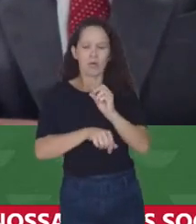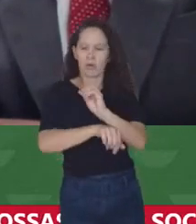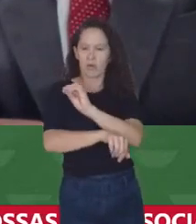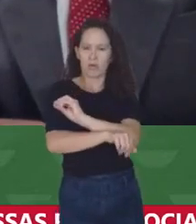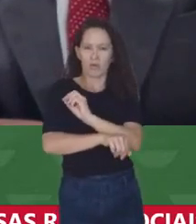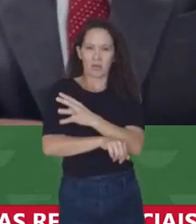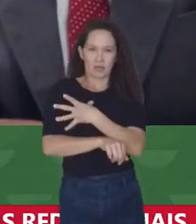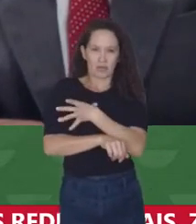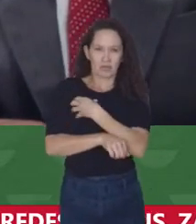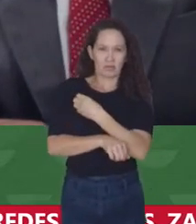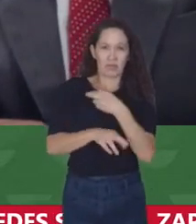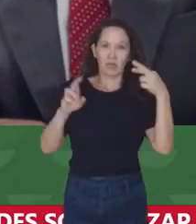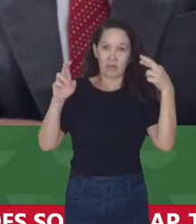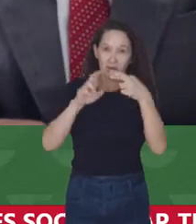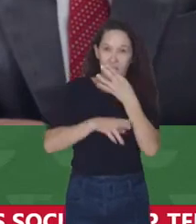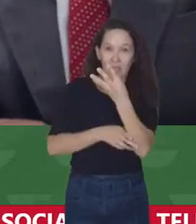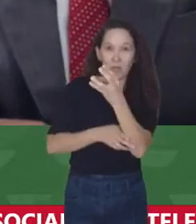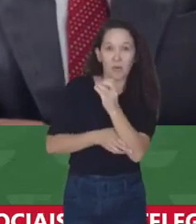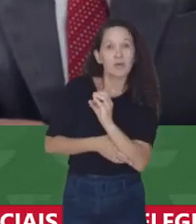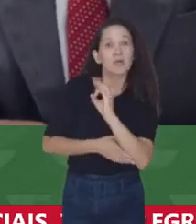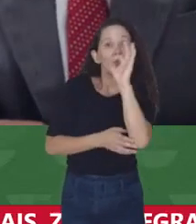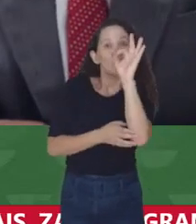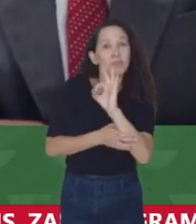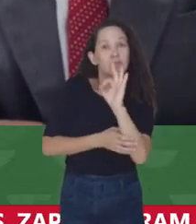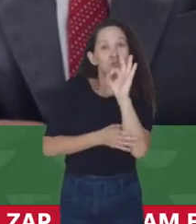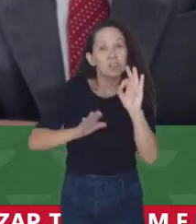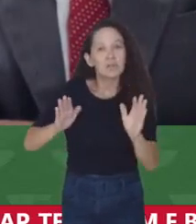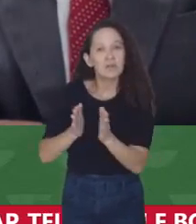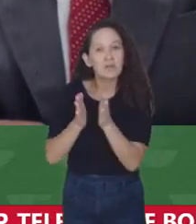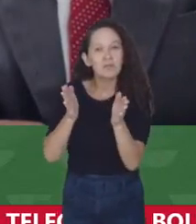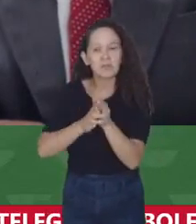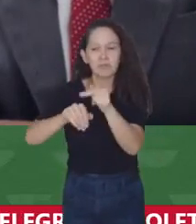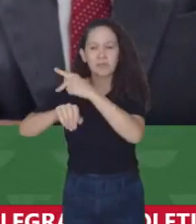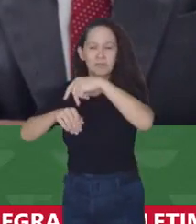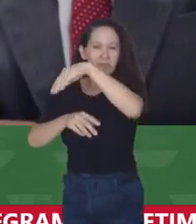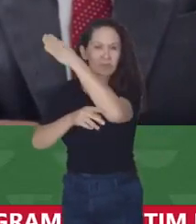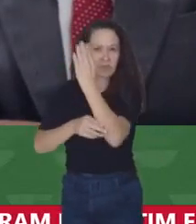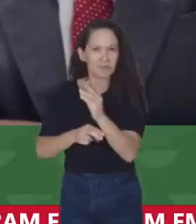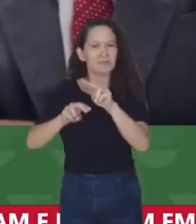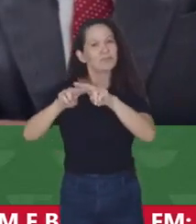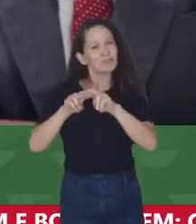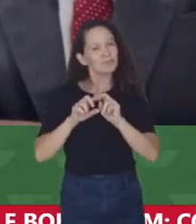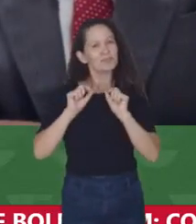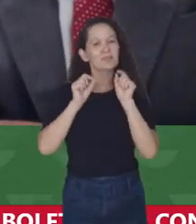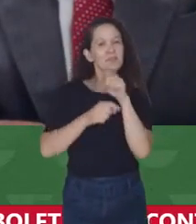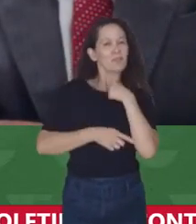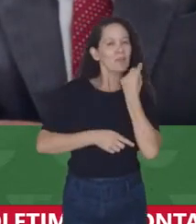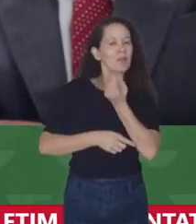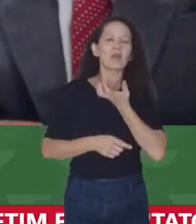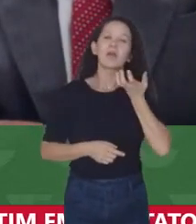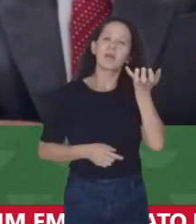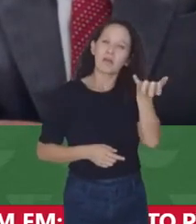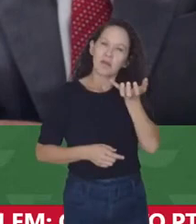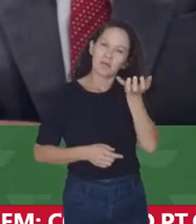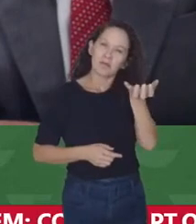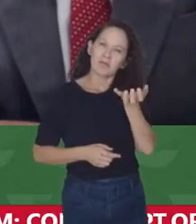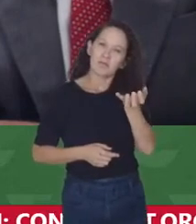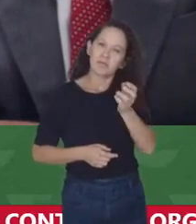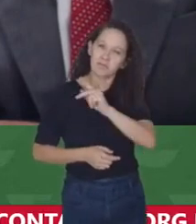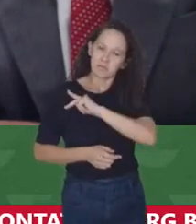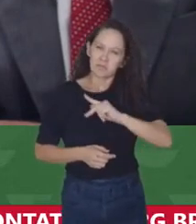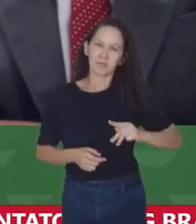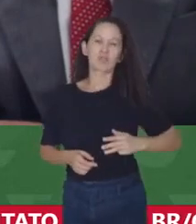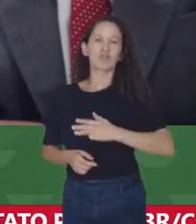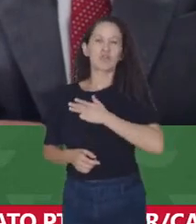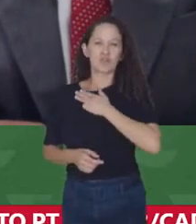que representam 40% da pobreza no país. Portanto, nós queremos que o presidente